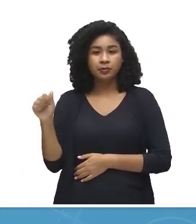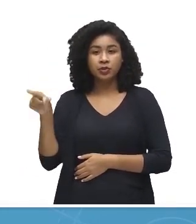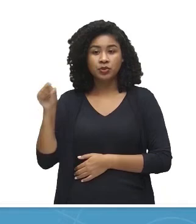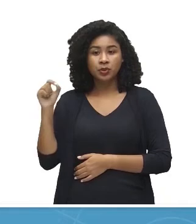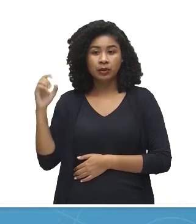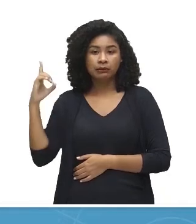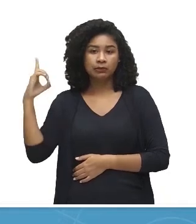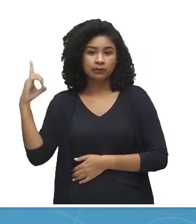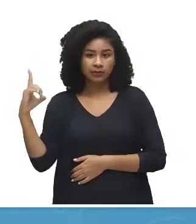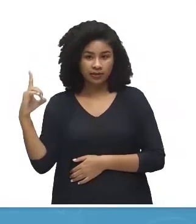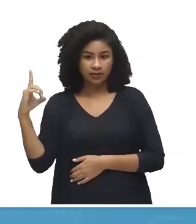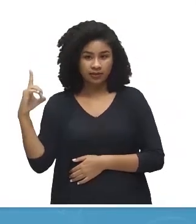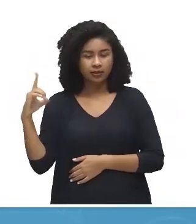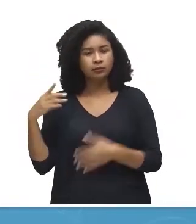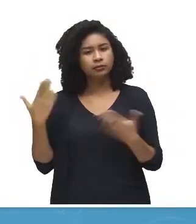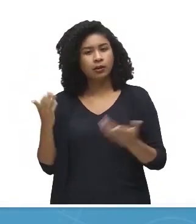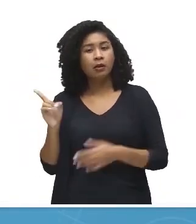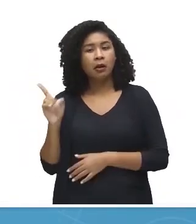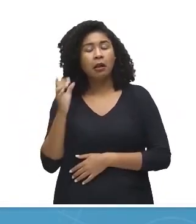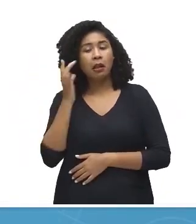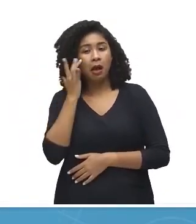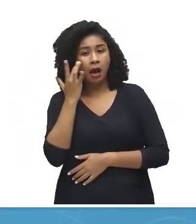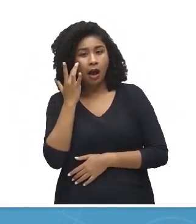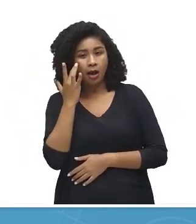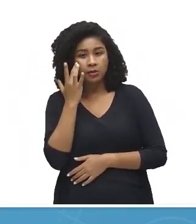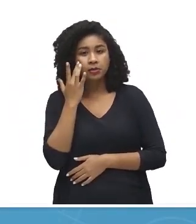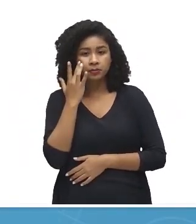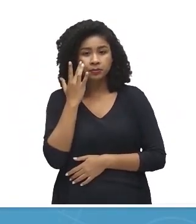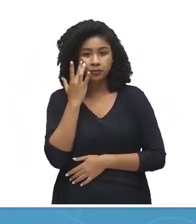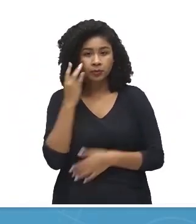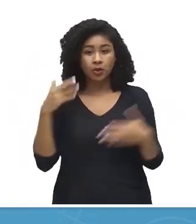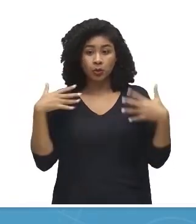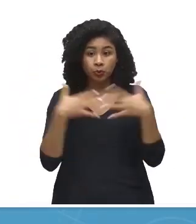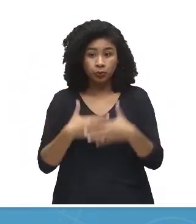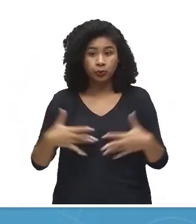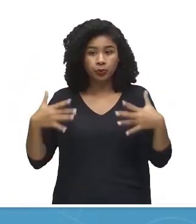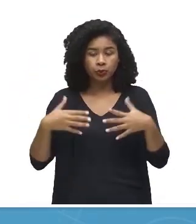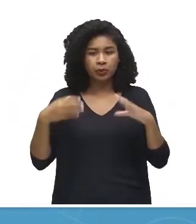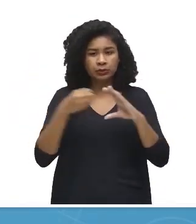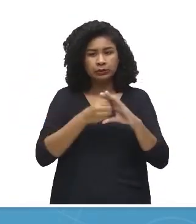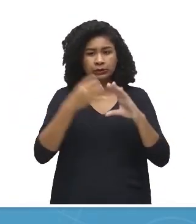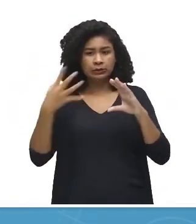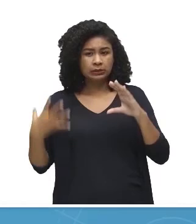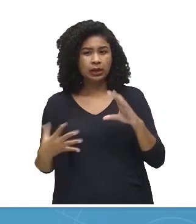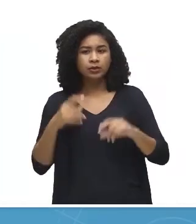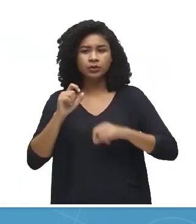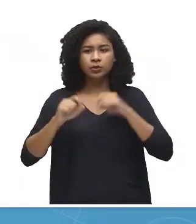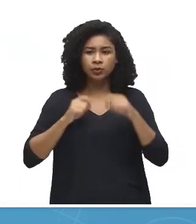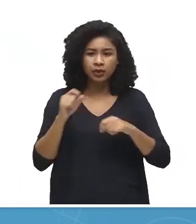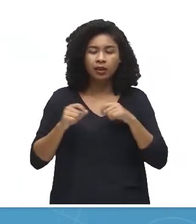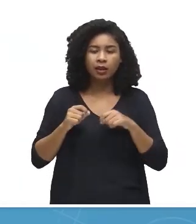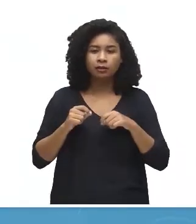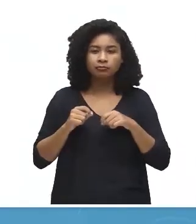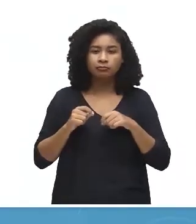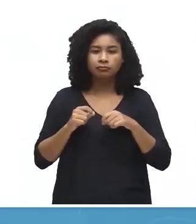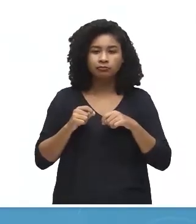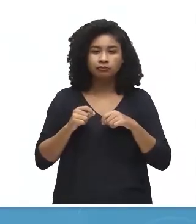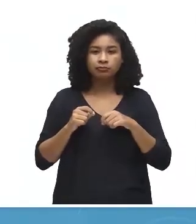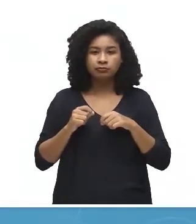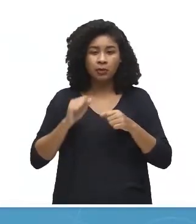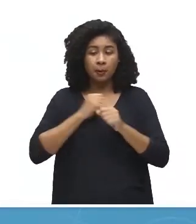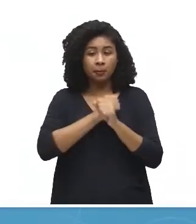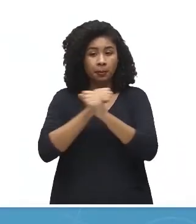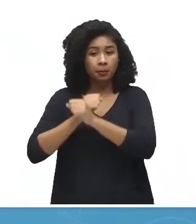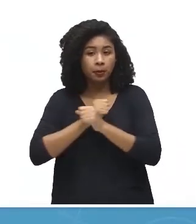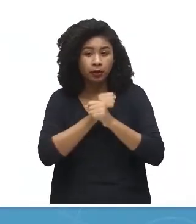né? Então, ela acha que o tecido epitelial tem todas essas funções, né? Revestimento, secreção, movimento, proteção, né?